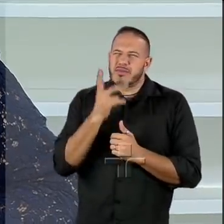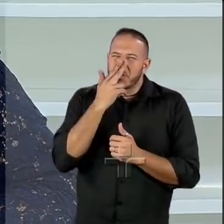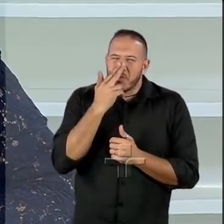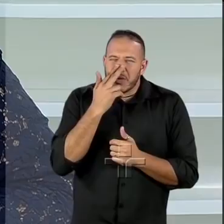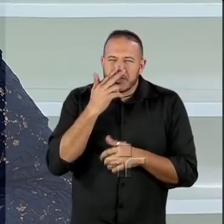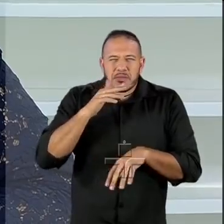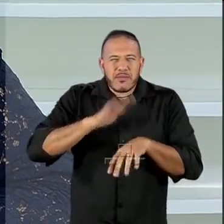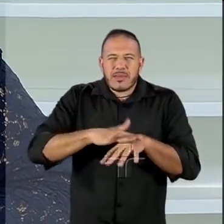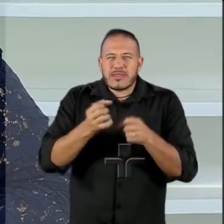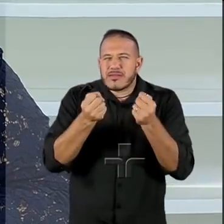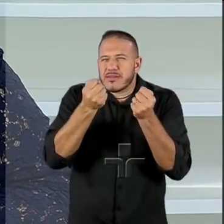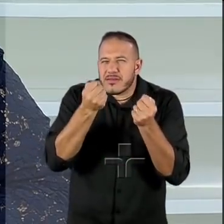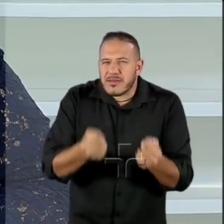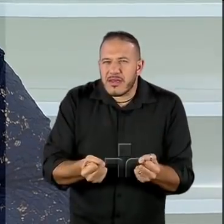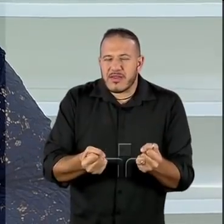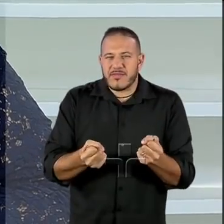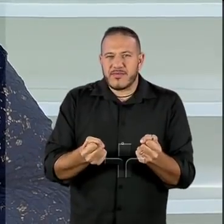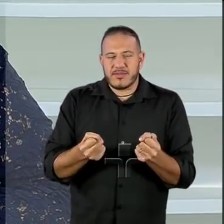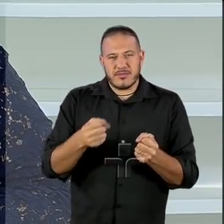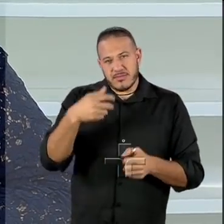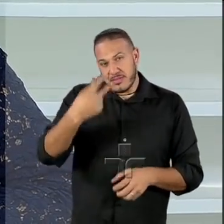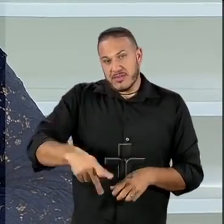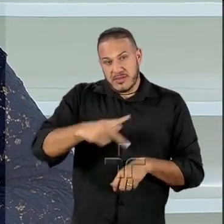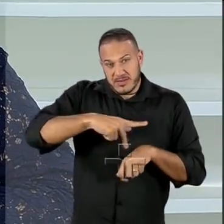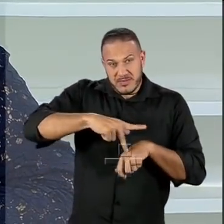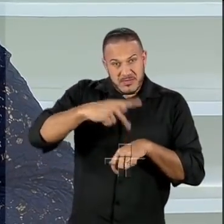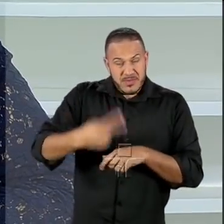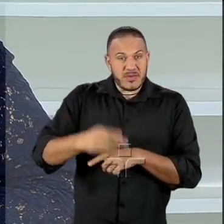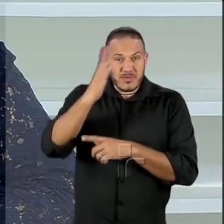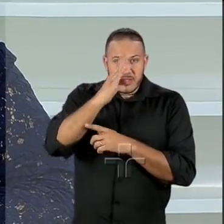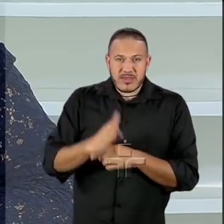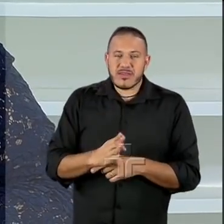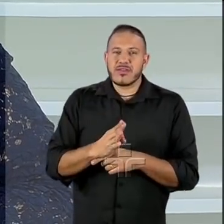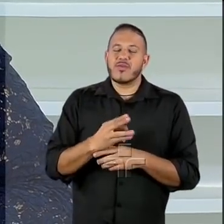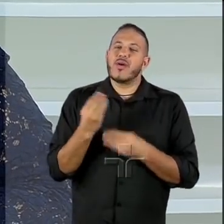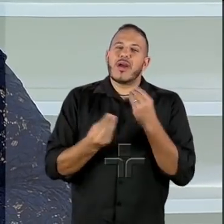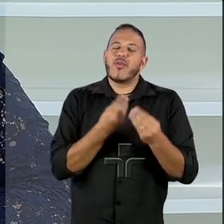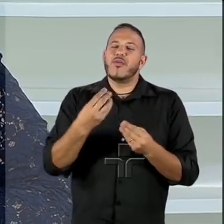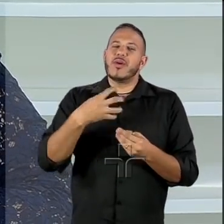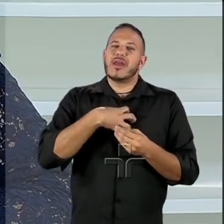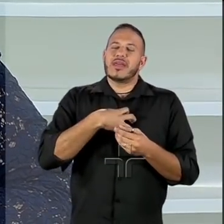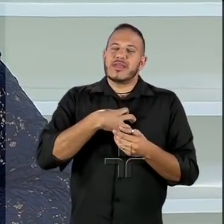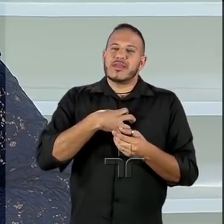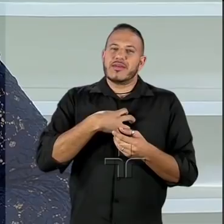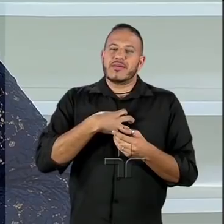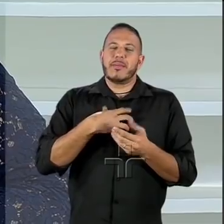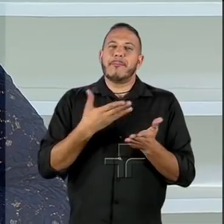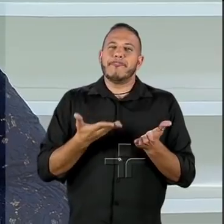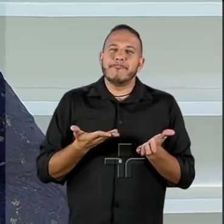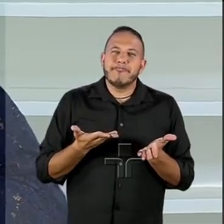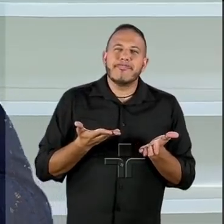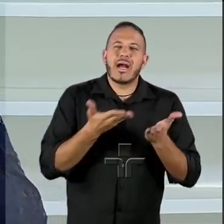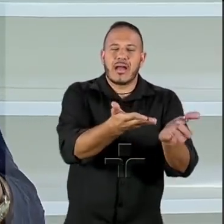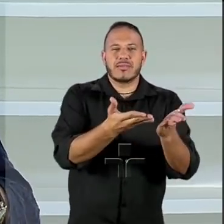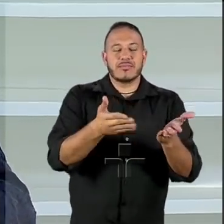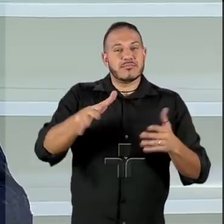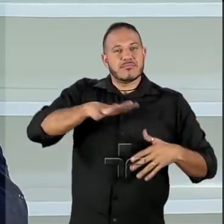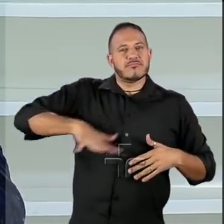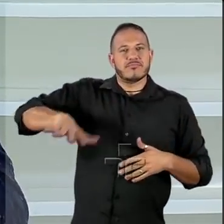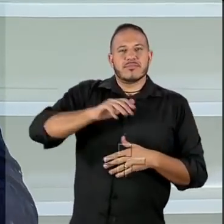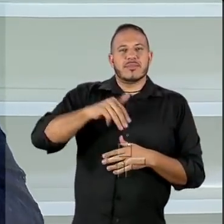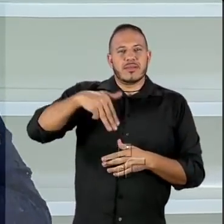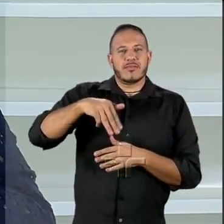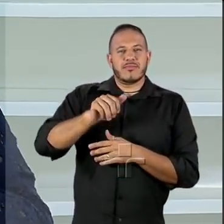grave para a nação é a lição que passa para a magistratura como um todo. A